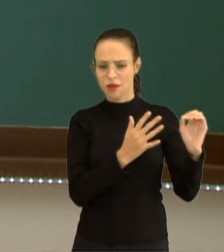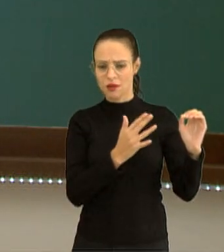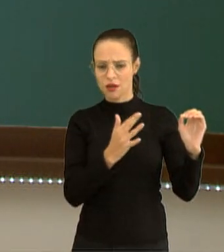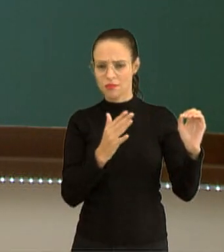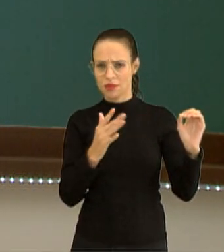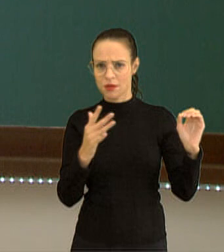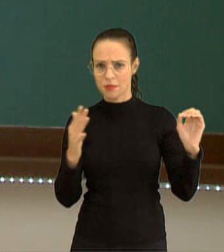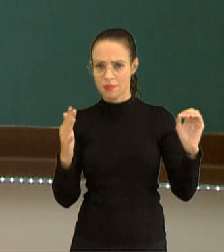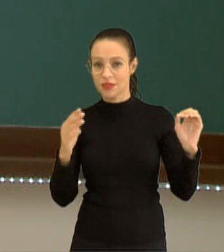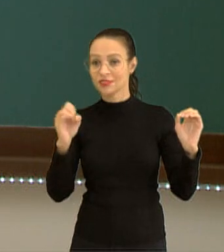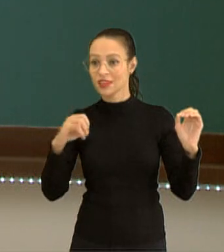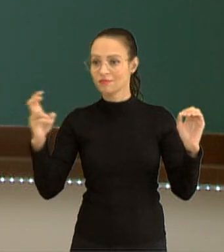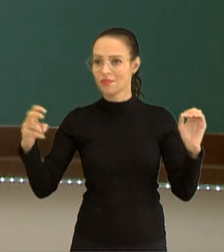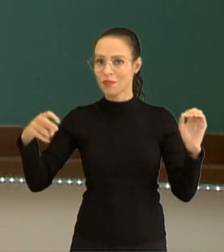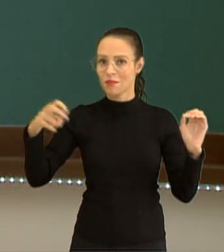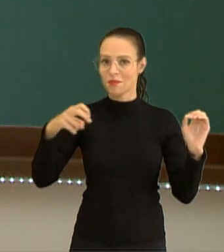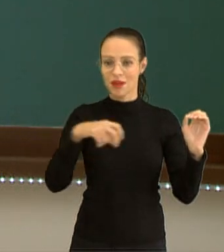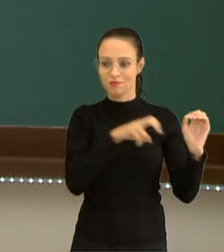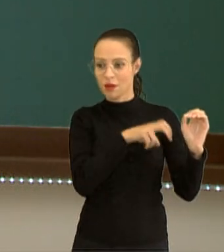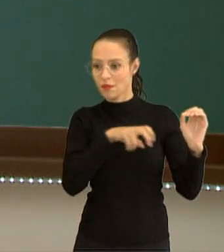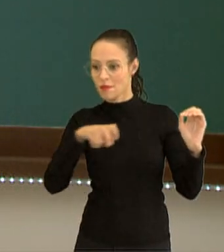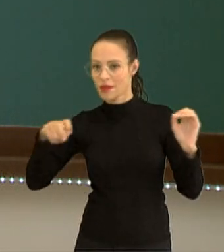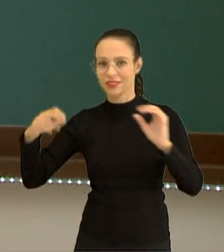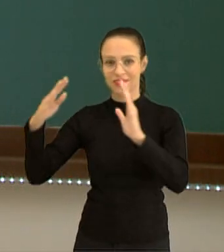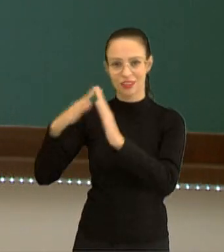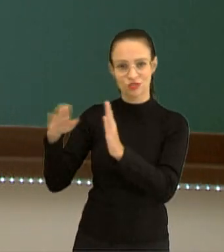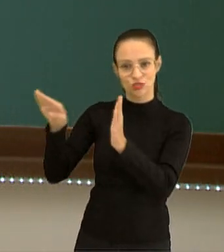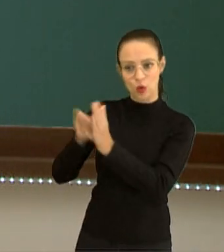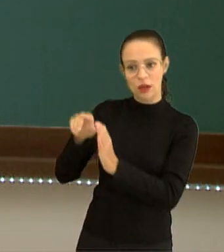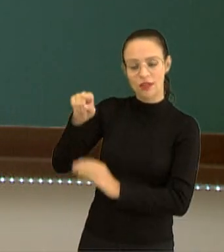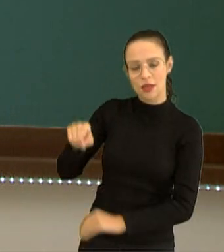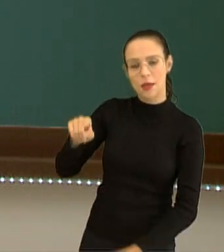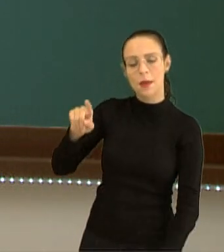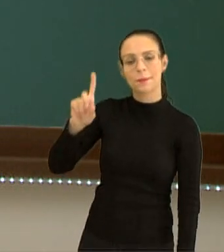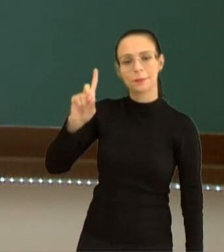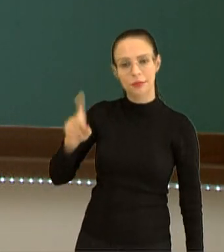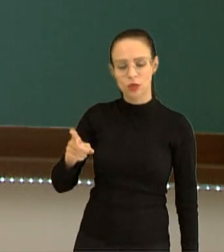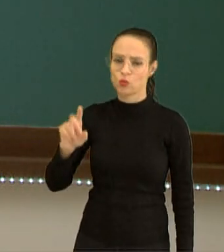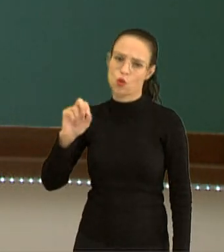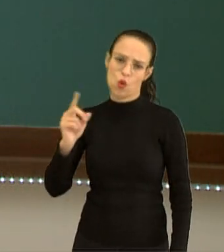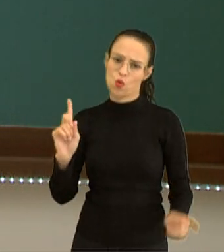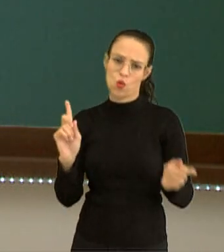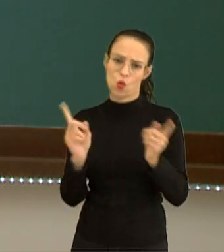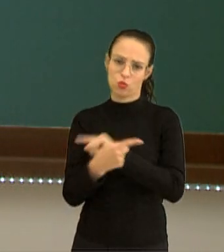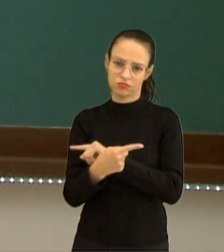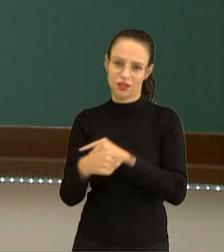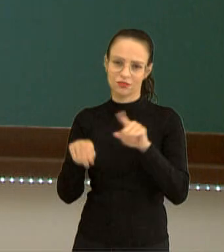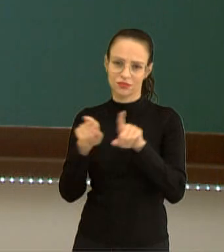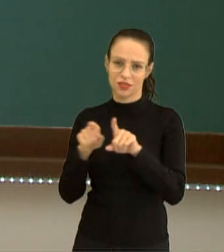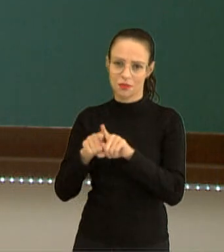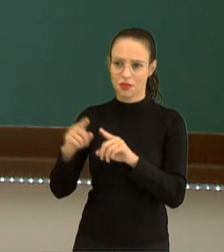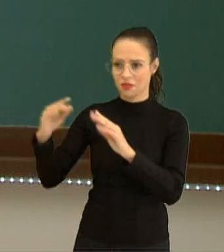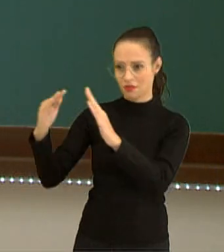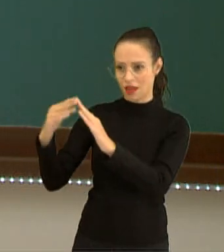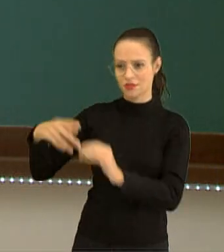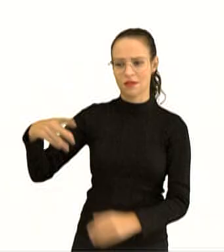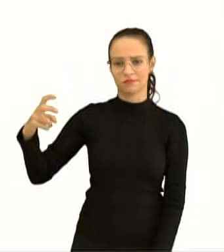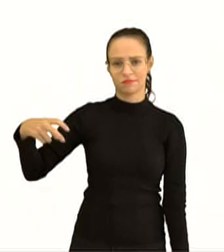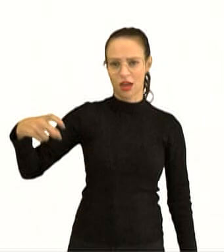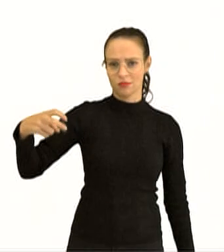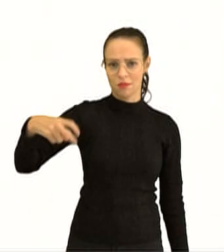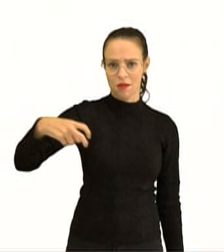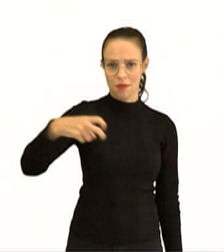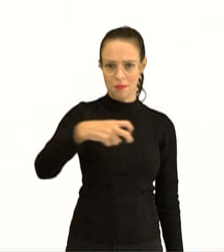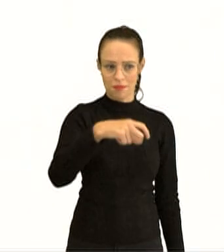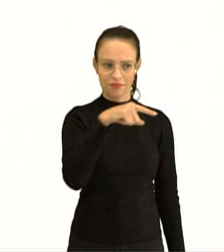for para voltar para casa, você vai andando, andando, até chegar no 1000. Ou ao contrário, né? Você também pode sair da casa e querer fazer um